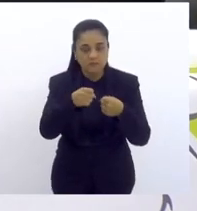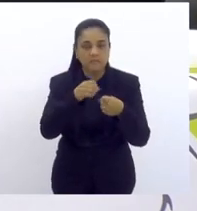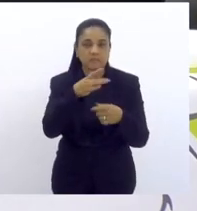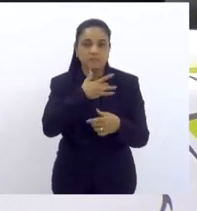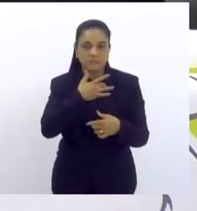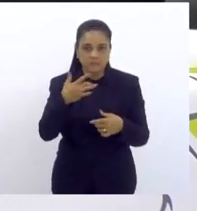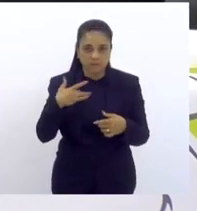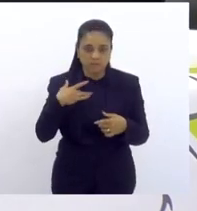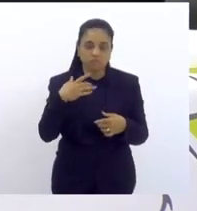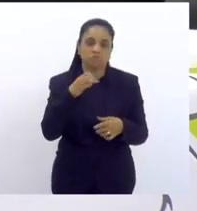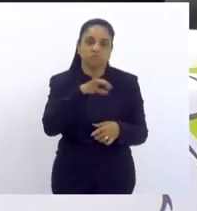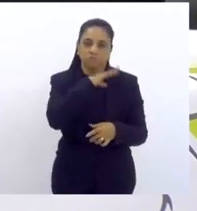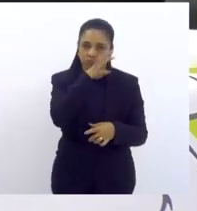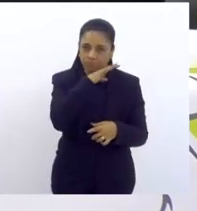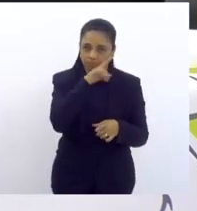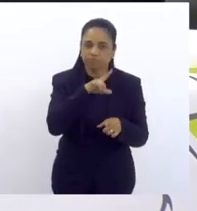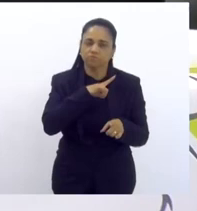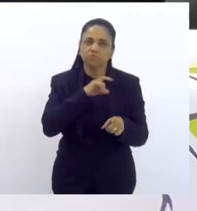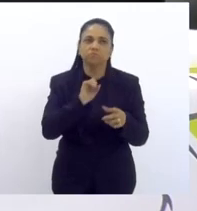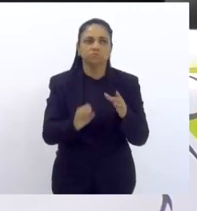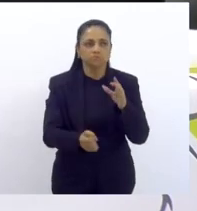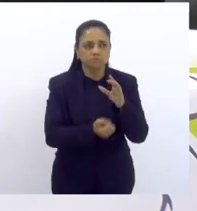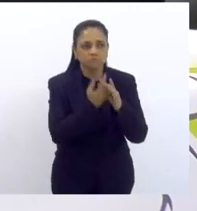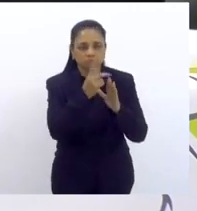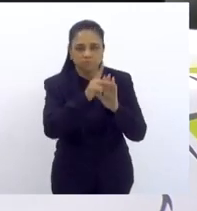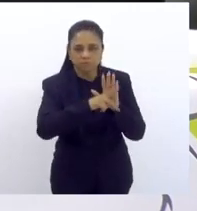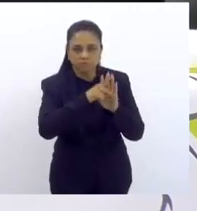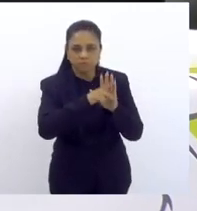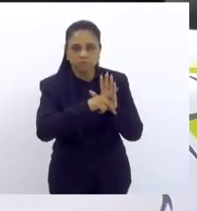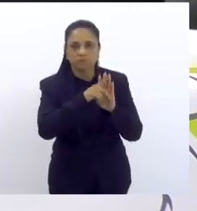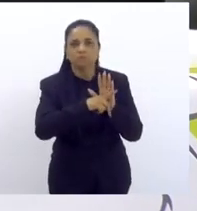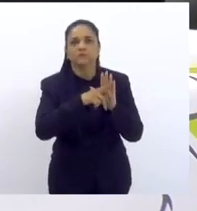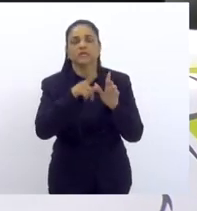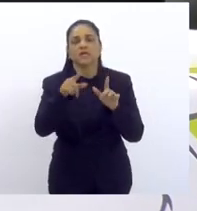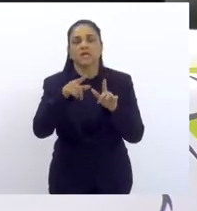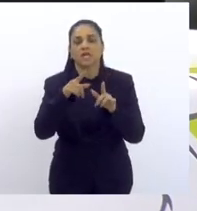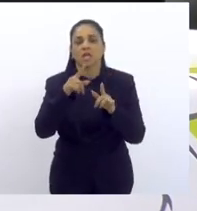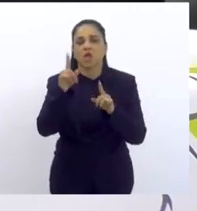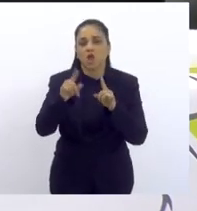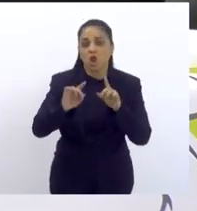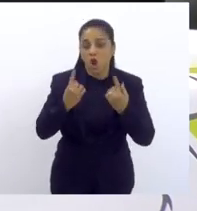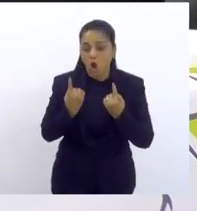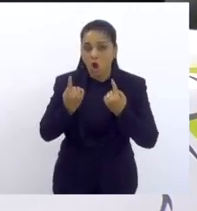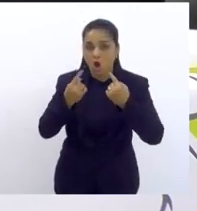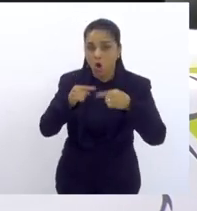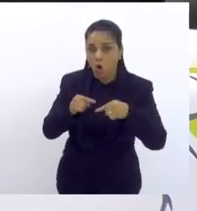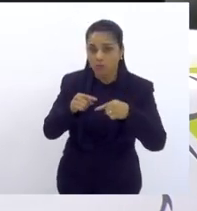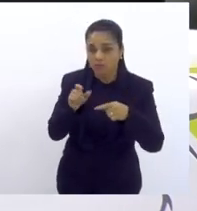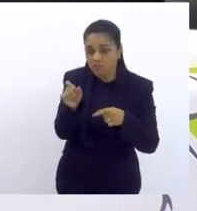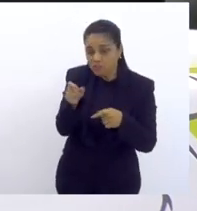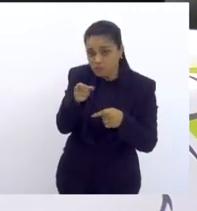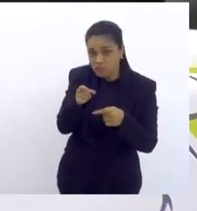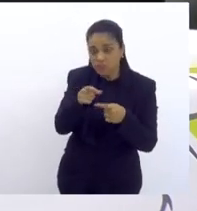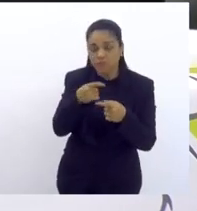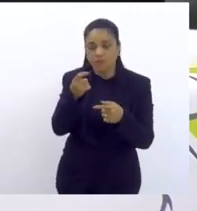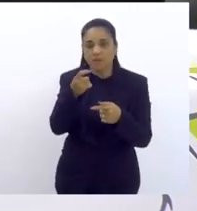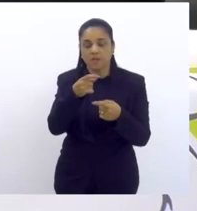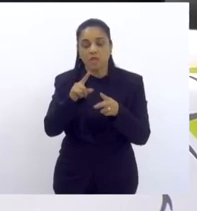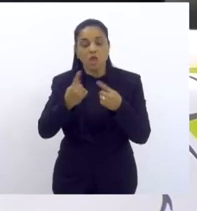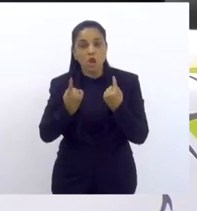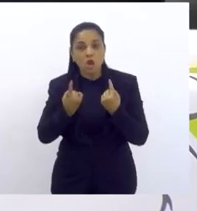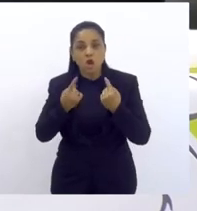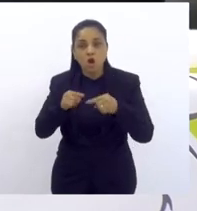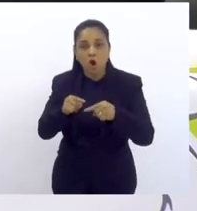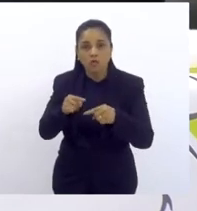tem a lei da Câmera dos abatedouros ali da microchipagem que a gente fez aqui também